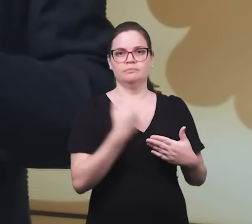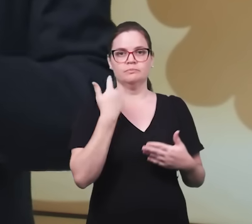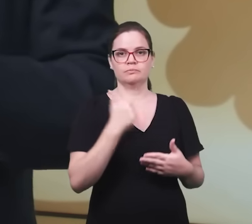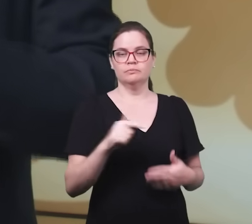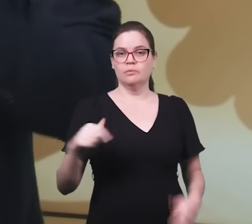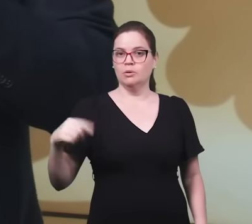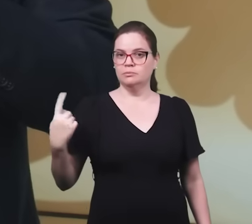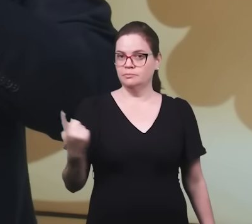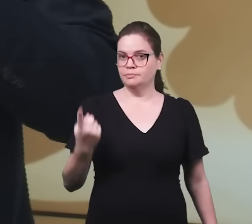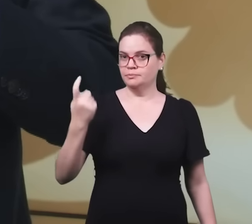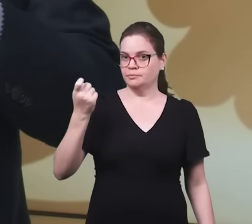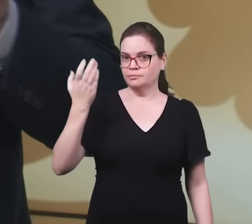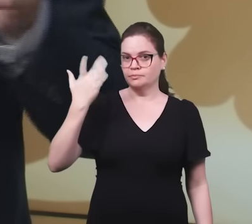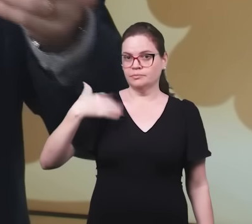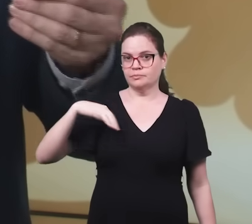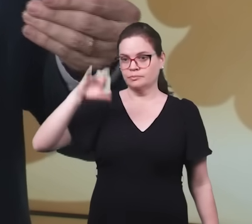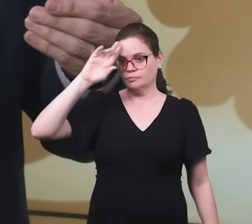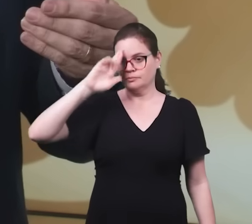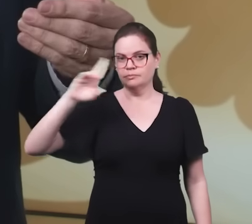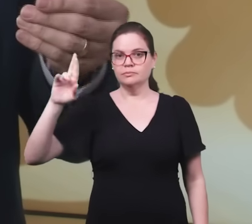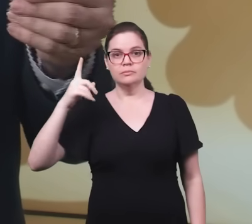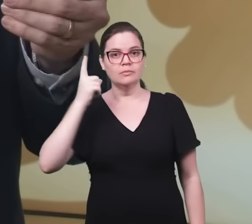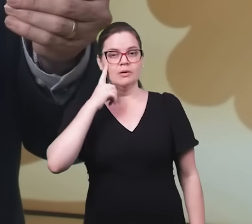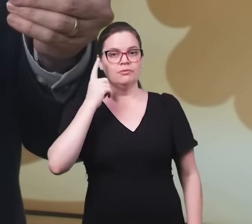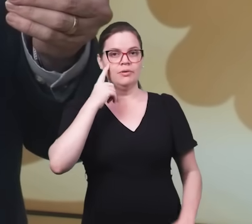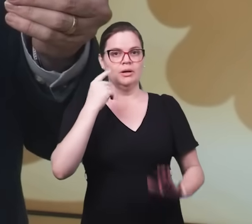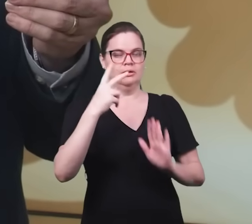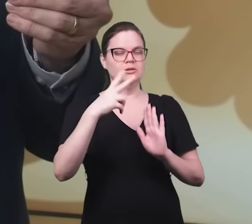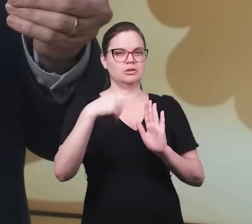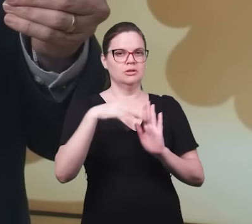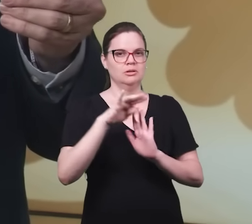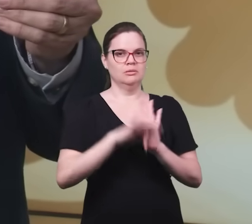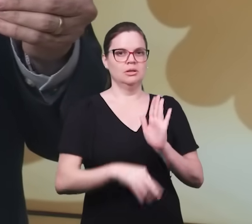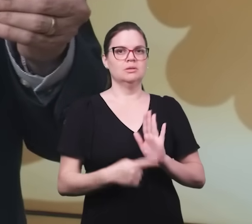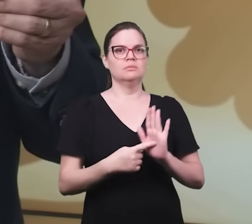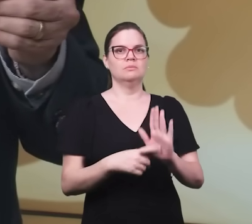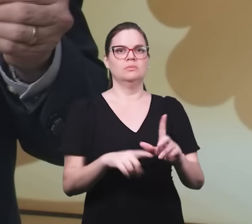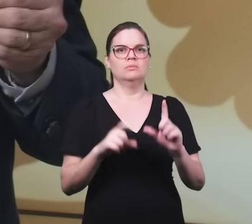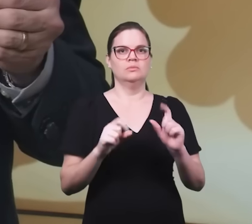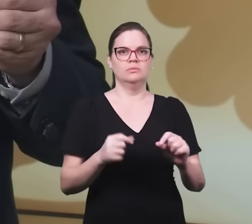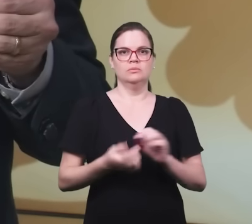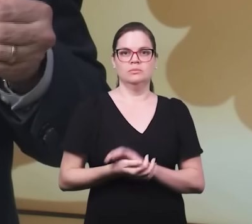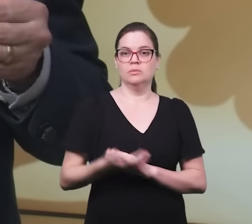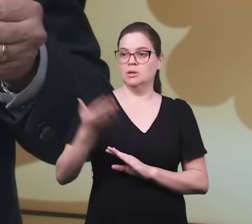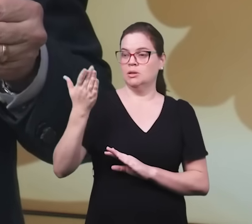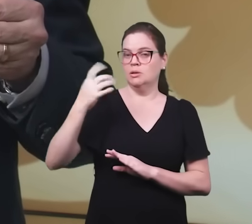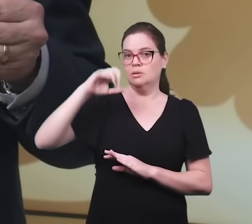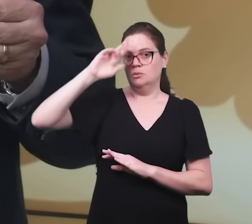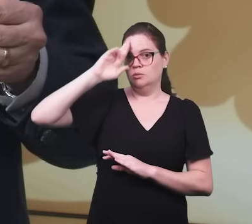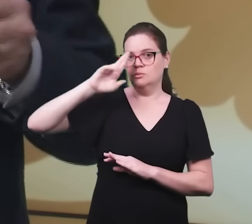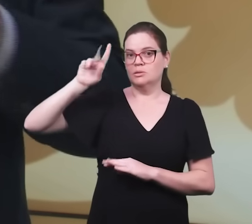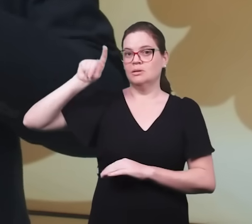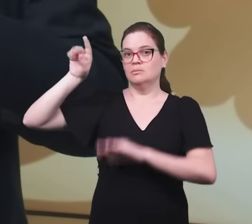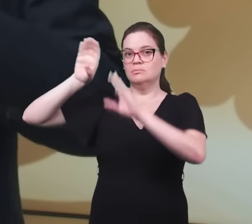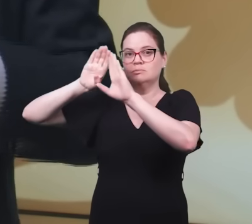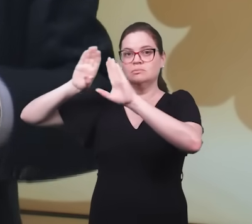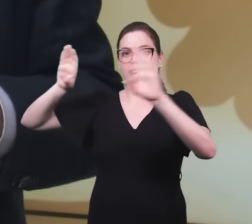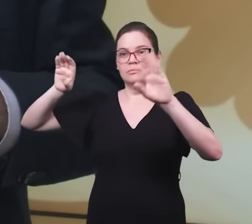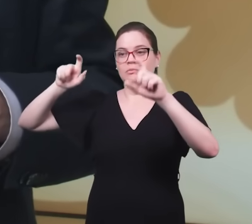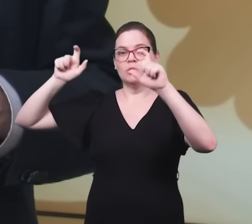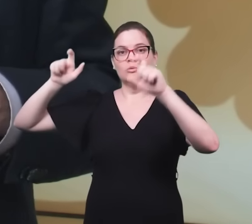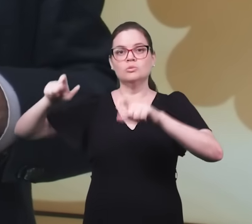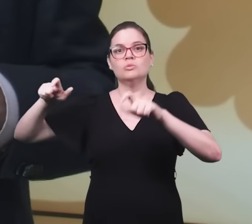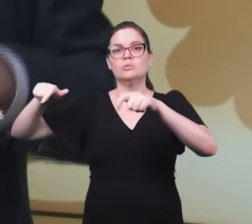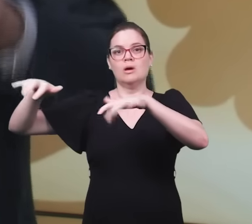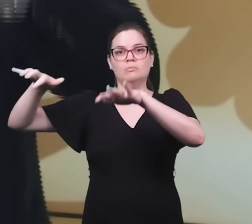o Senhor. Reparem que o texto que nós lemos diz que estava o Senhor no seu